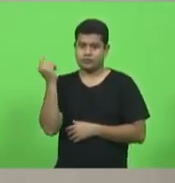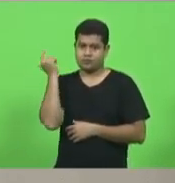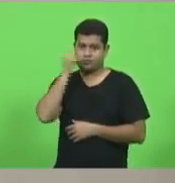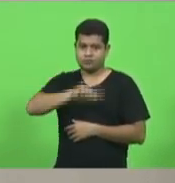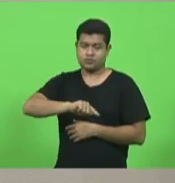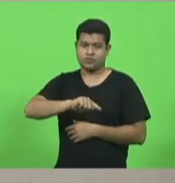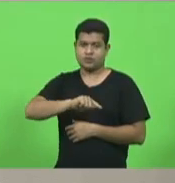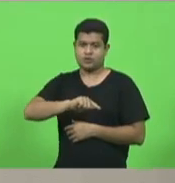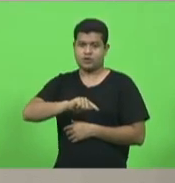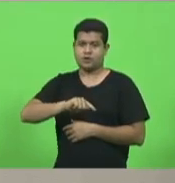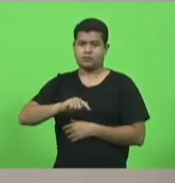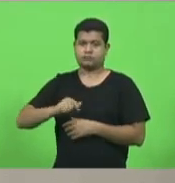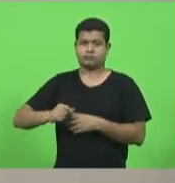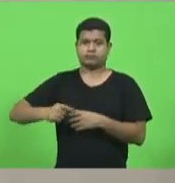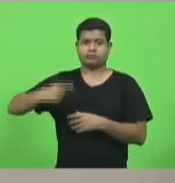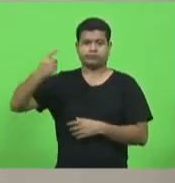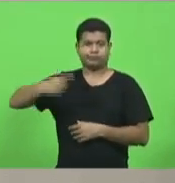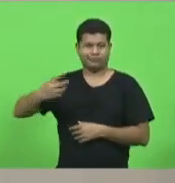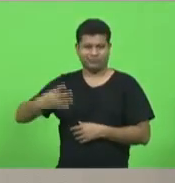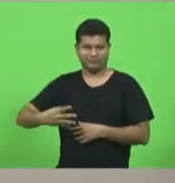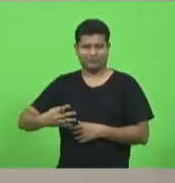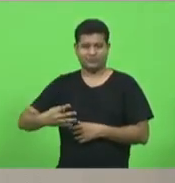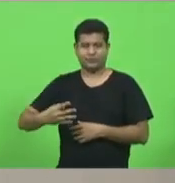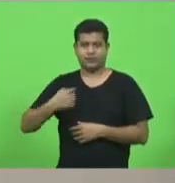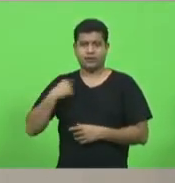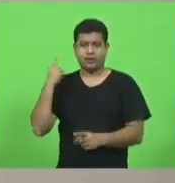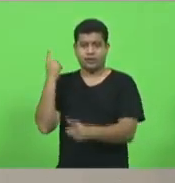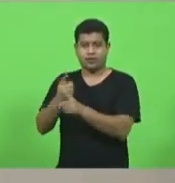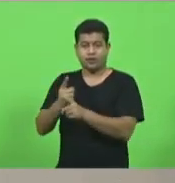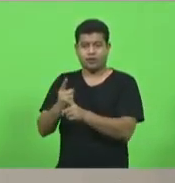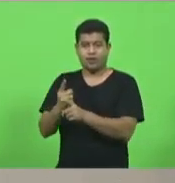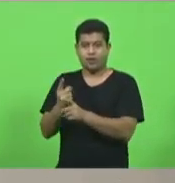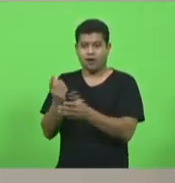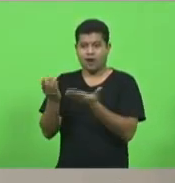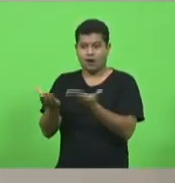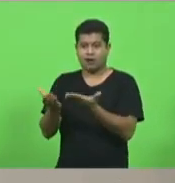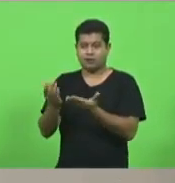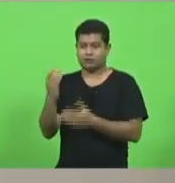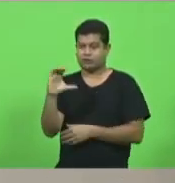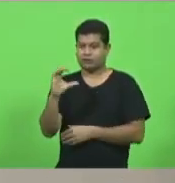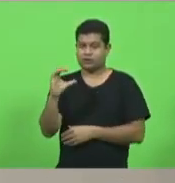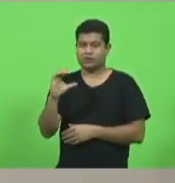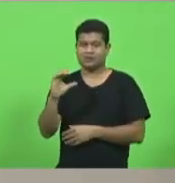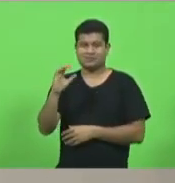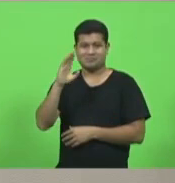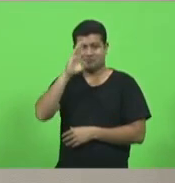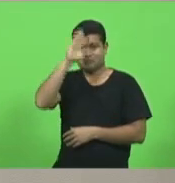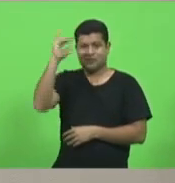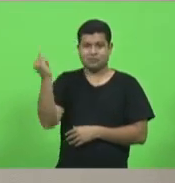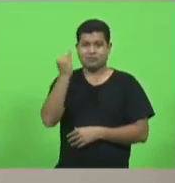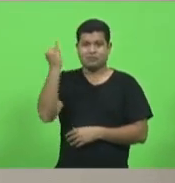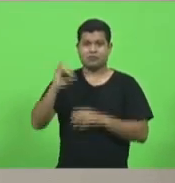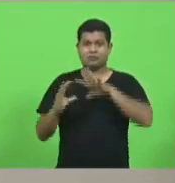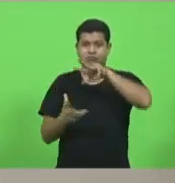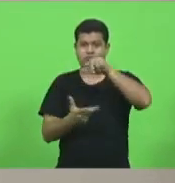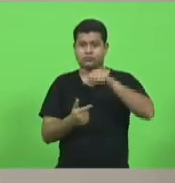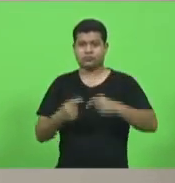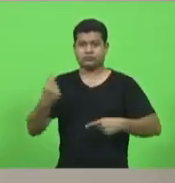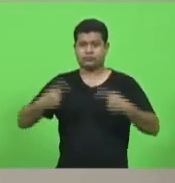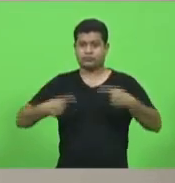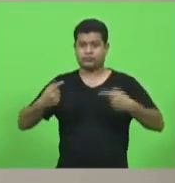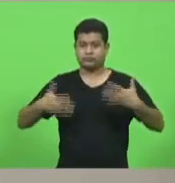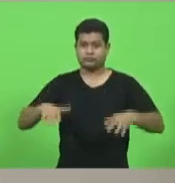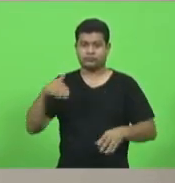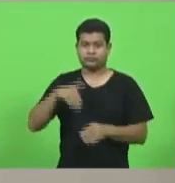que identificou os cientistas mais influentes no mundo. É em discussão. Não havendo quem queira discutir, em